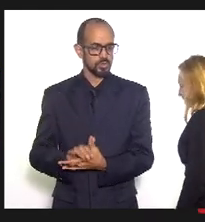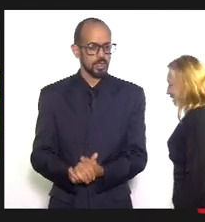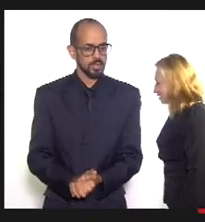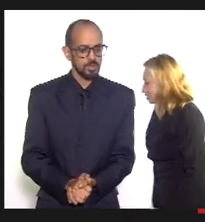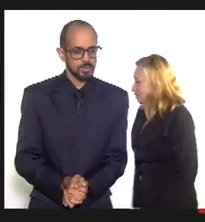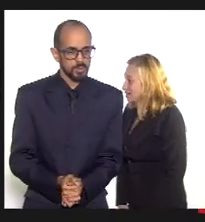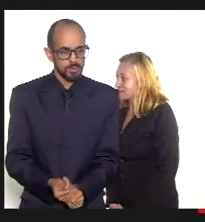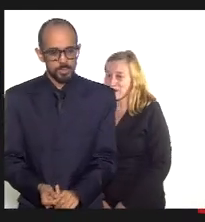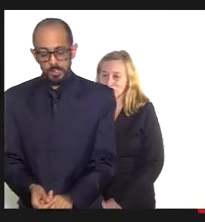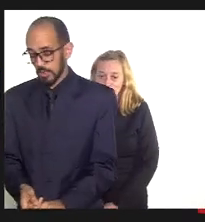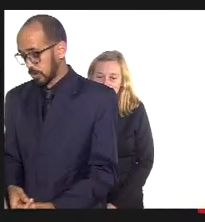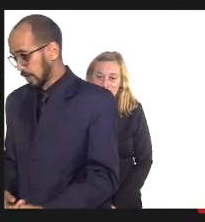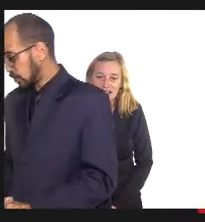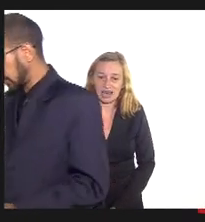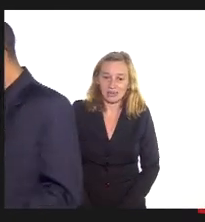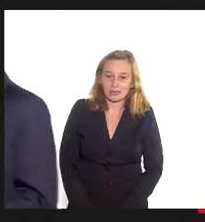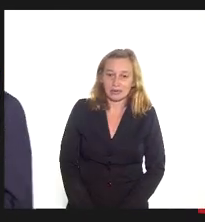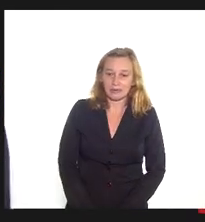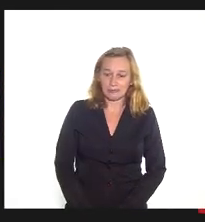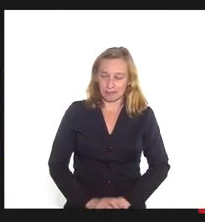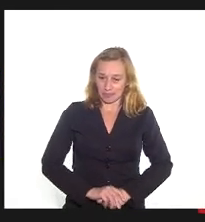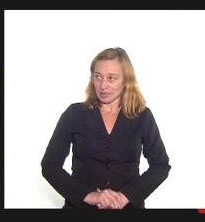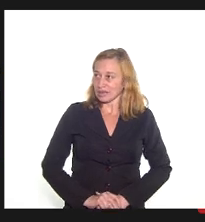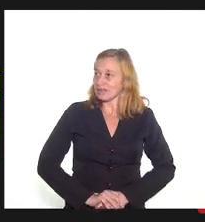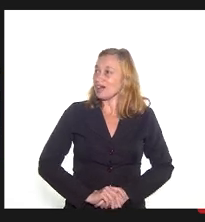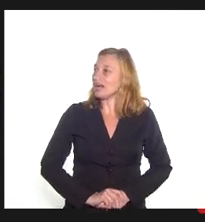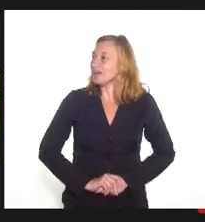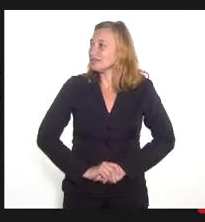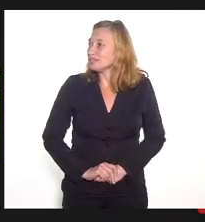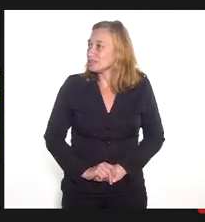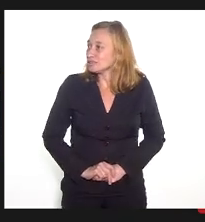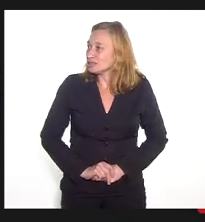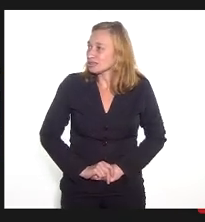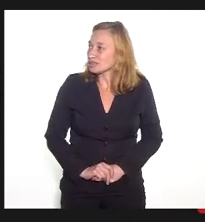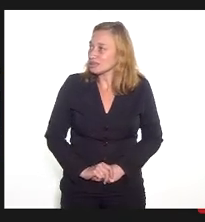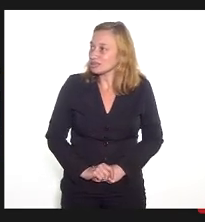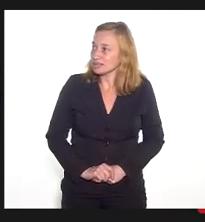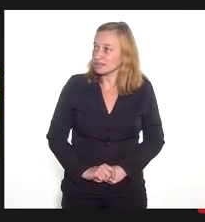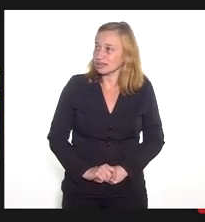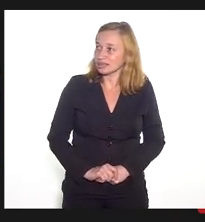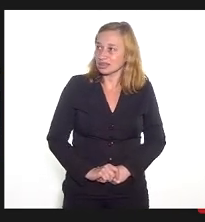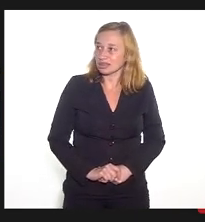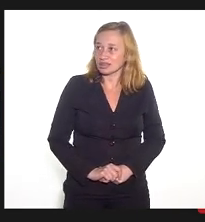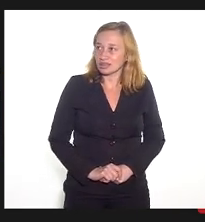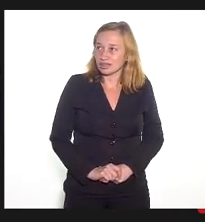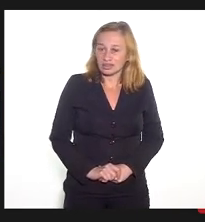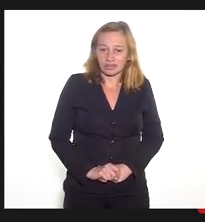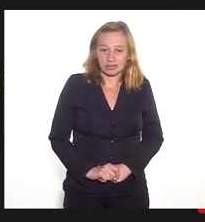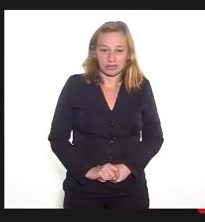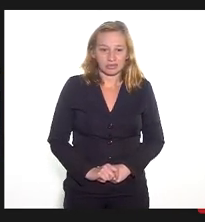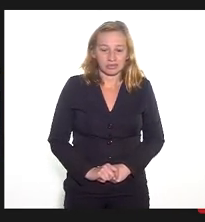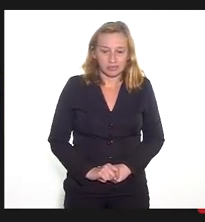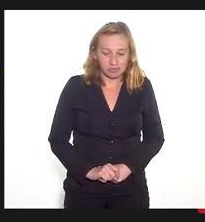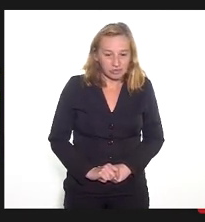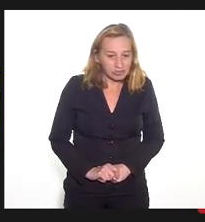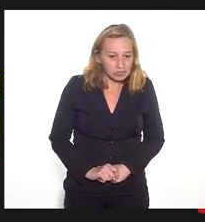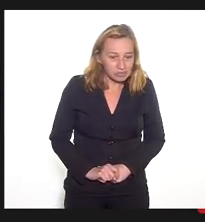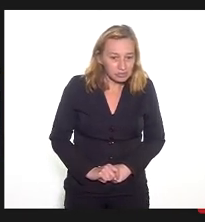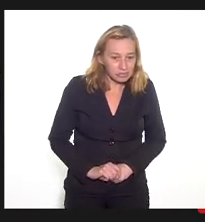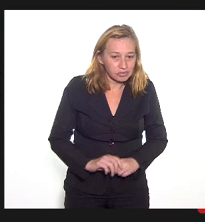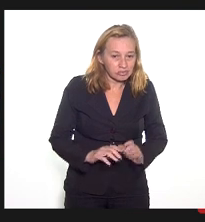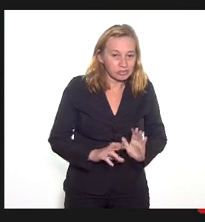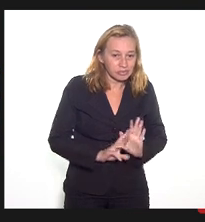vim aqui, estou numa reunião aqui, estou em Brasília aqui, outras reuniões, mas saí, já estou ouvindo há um tempo a reunião. Eu, como jornalista, também me sinto totalmente representado por